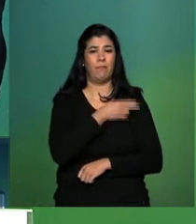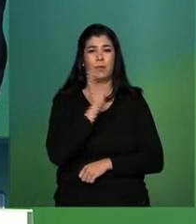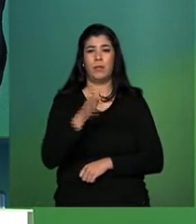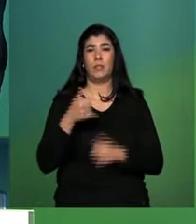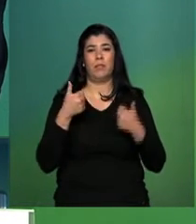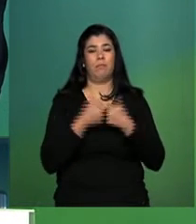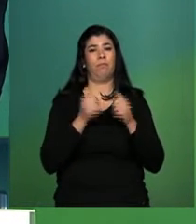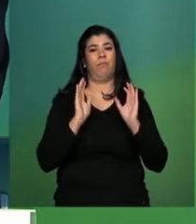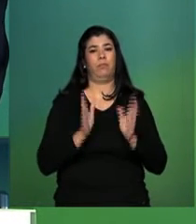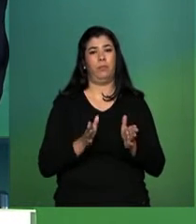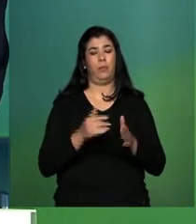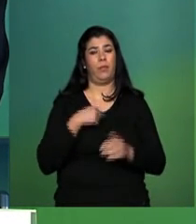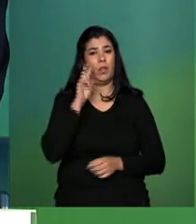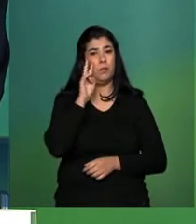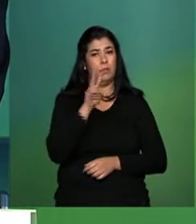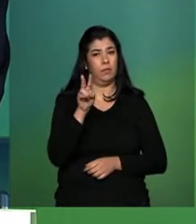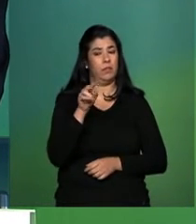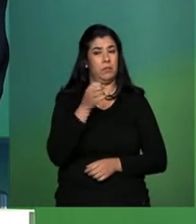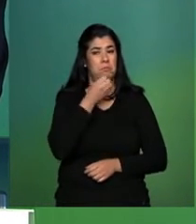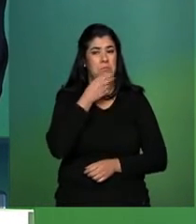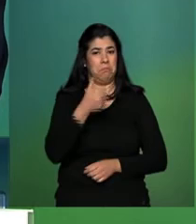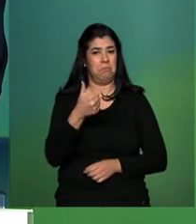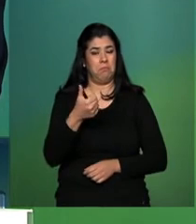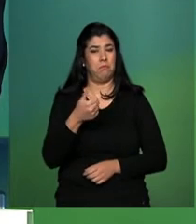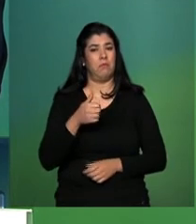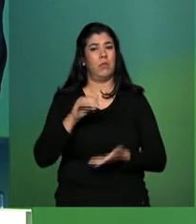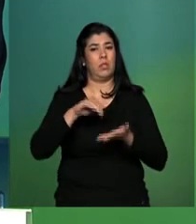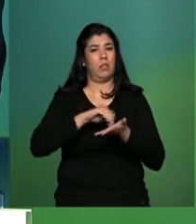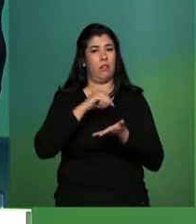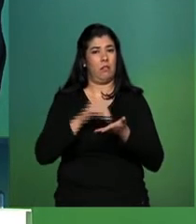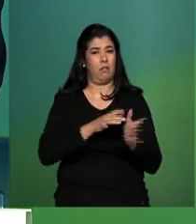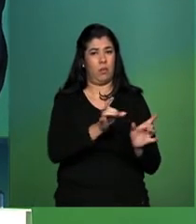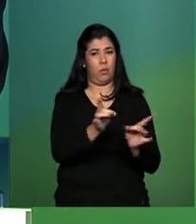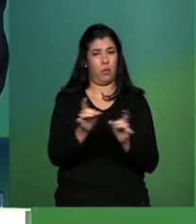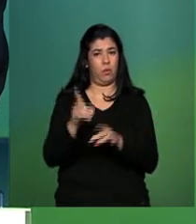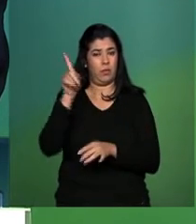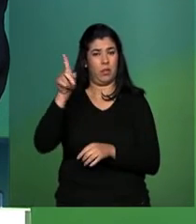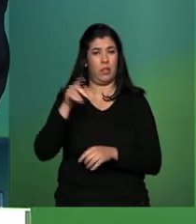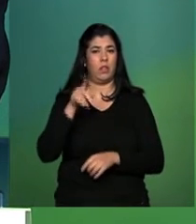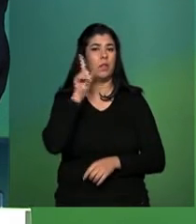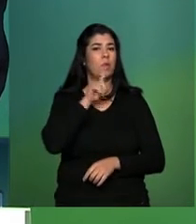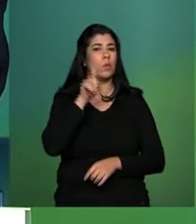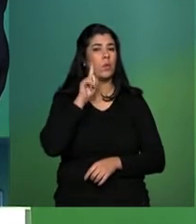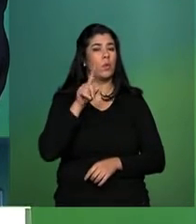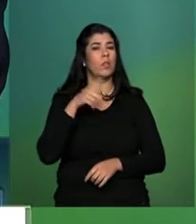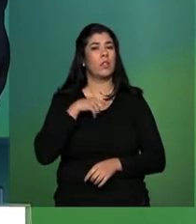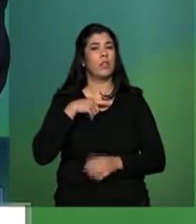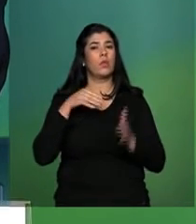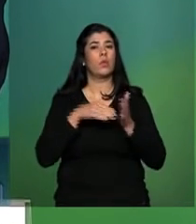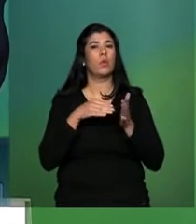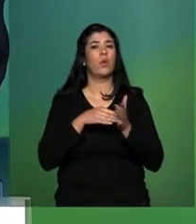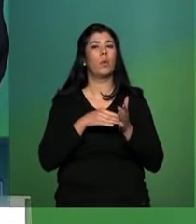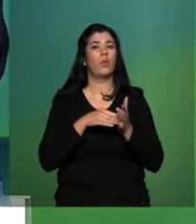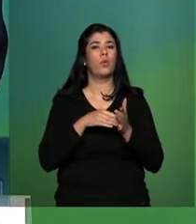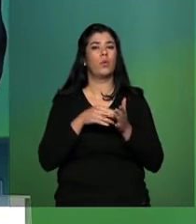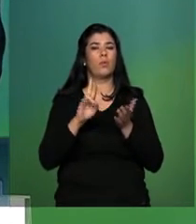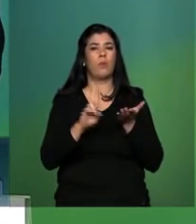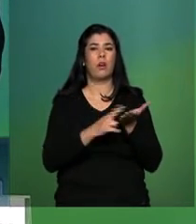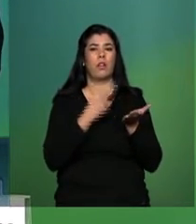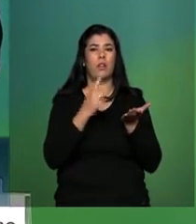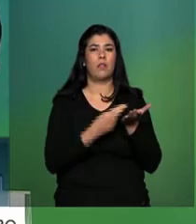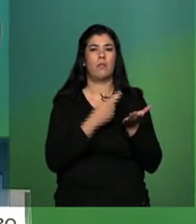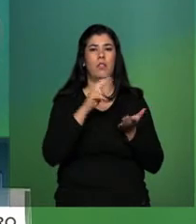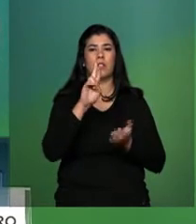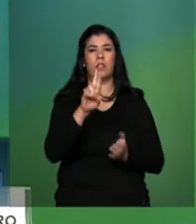vi com satisfação a secretária de Comércio dos Estados Unidos, na entrevista que ela deu na última Veja,